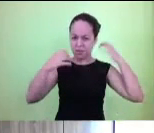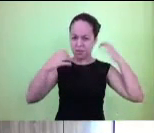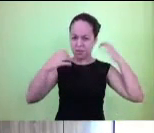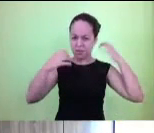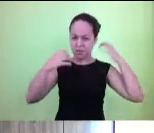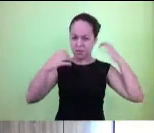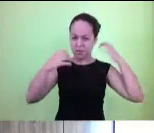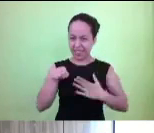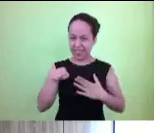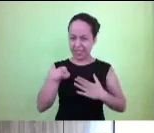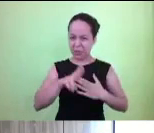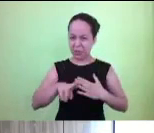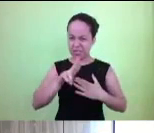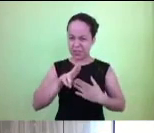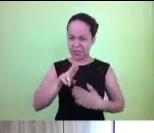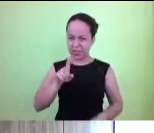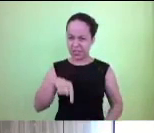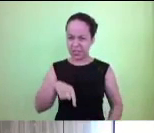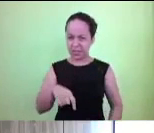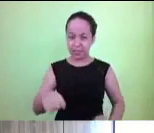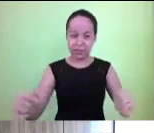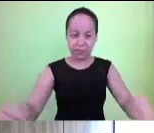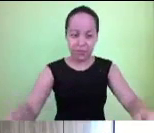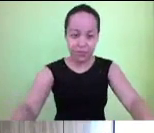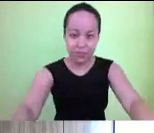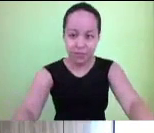Número da semente.